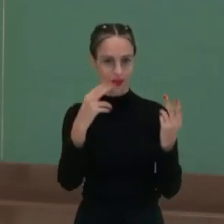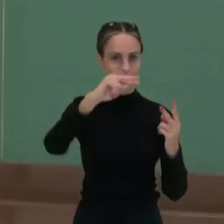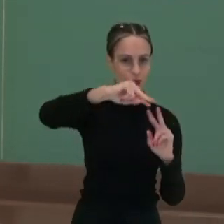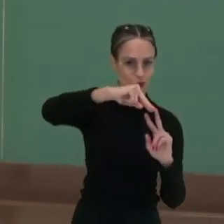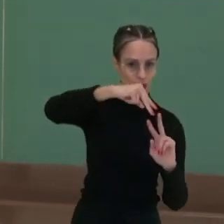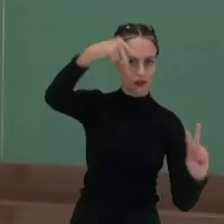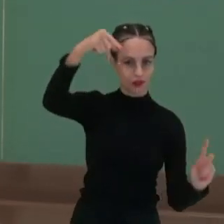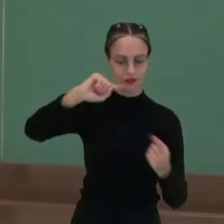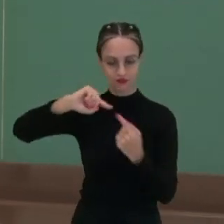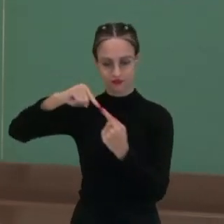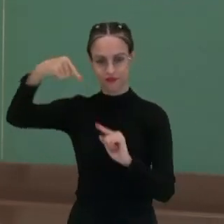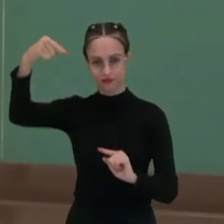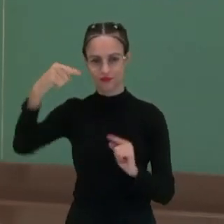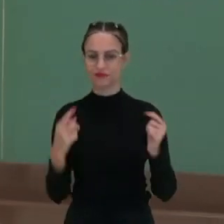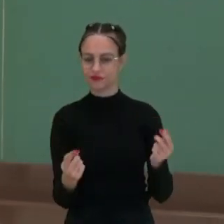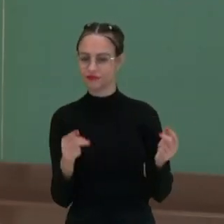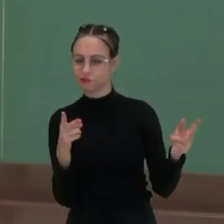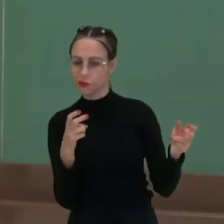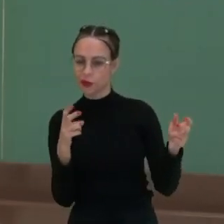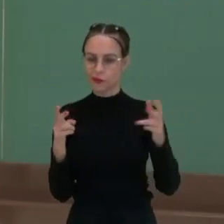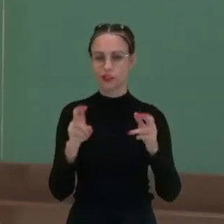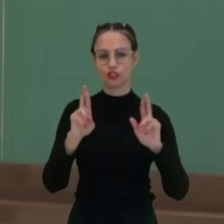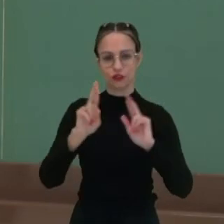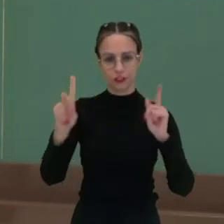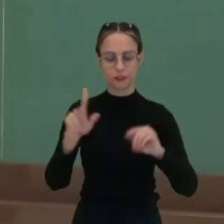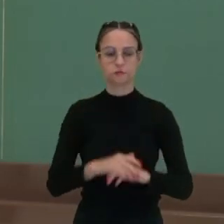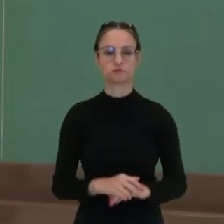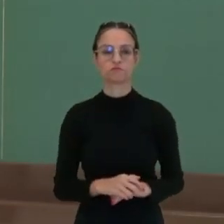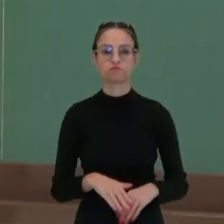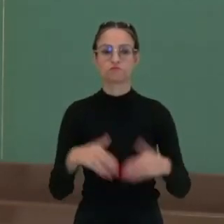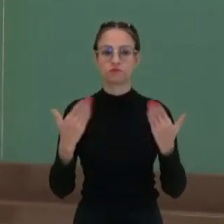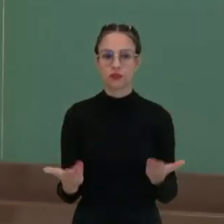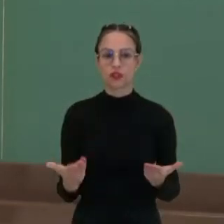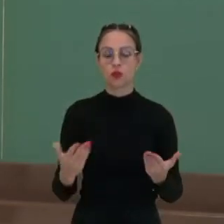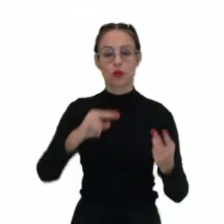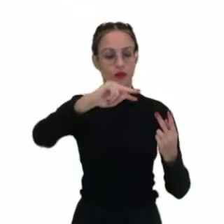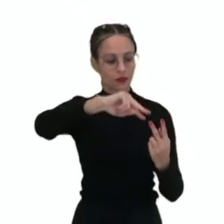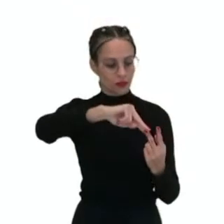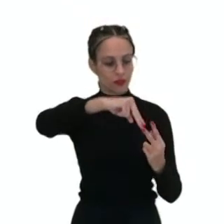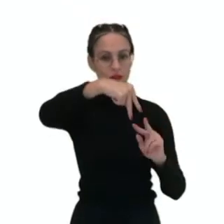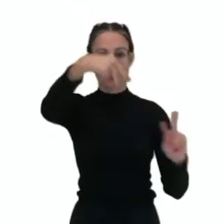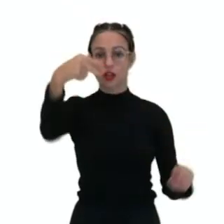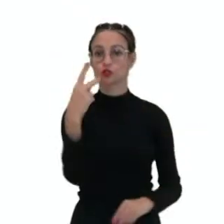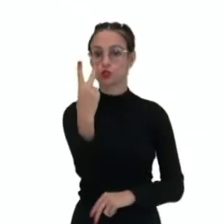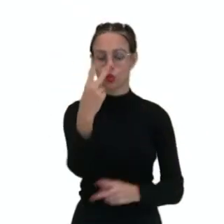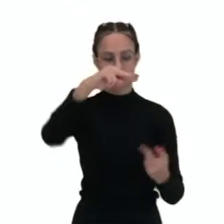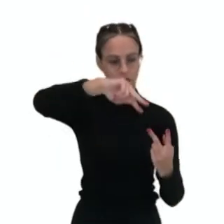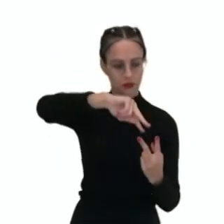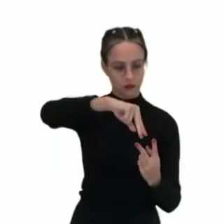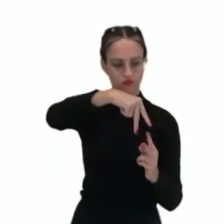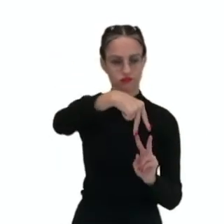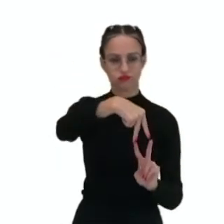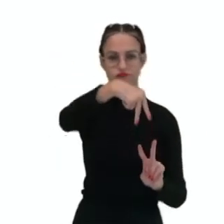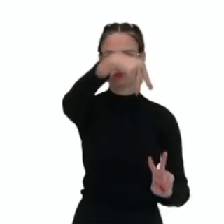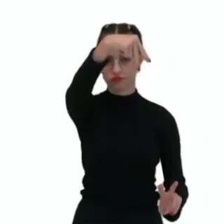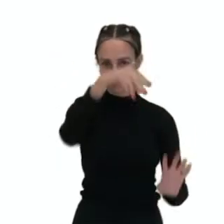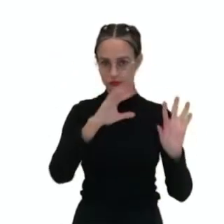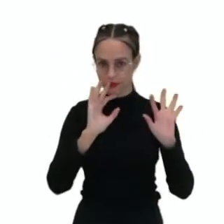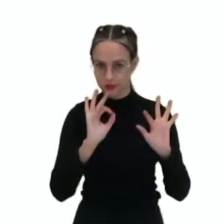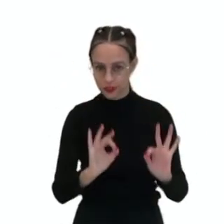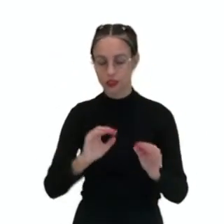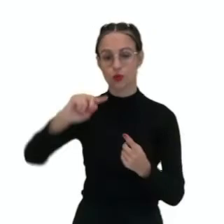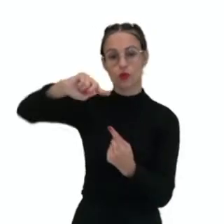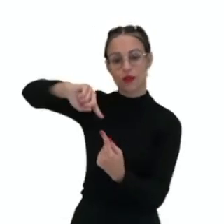aqui e encontrando as diferenças entre um e outro. Então, o DNA tem fita dupla, que a gente acabou de ver.